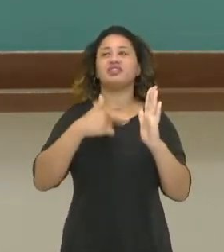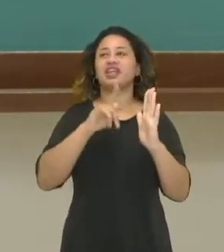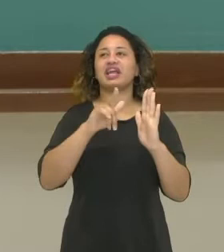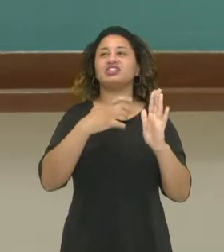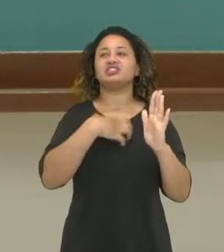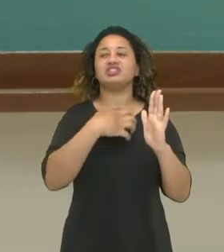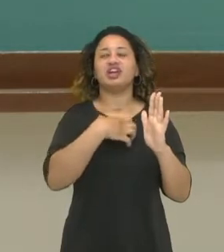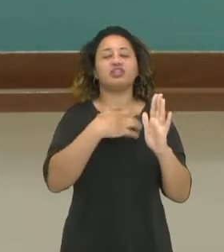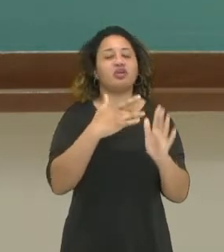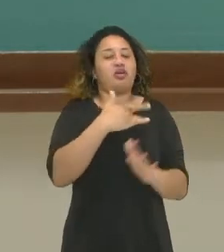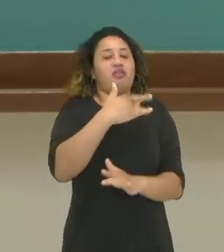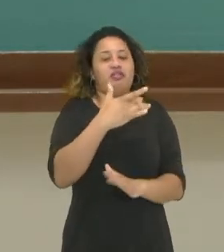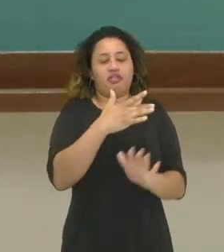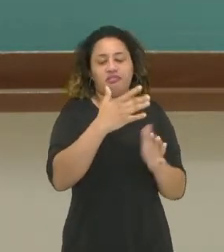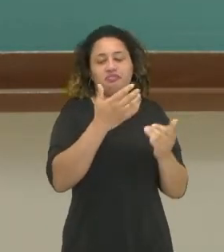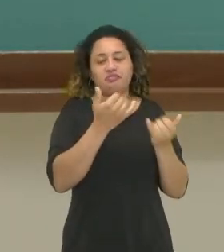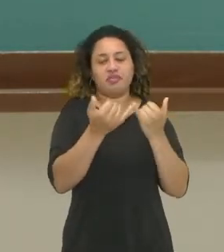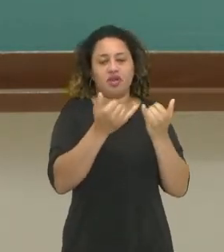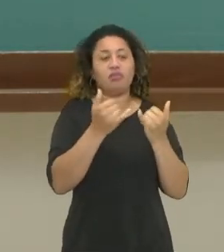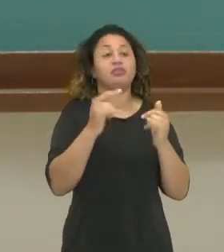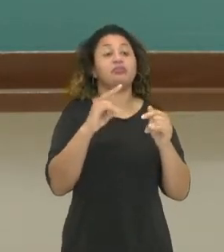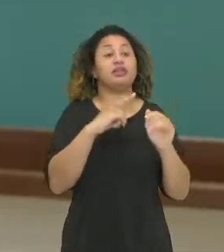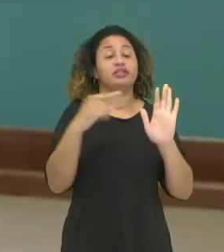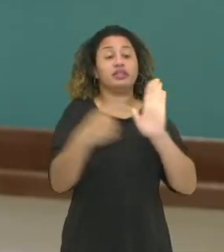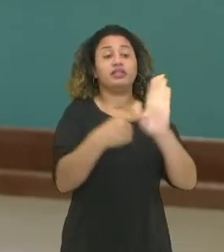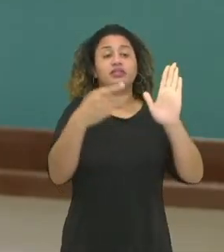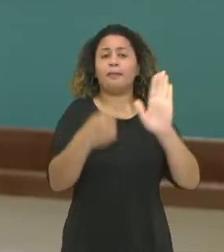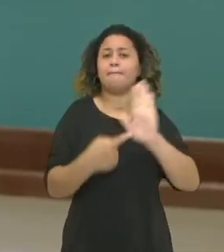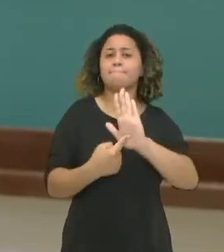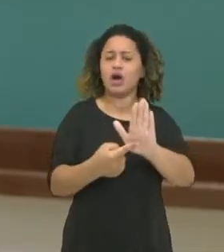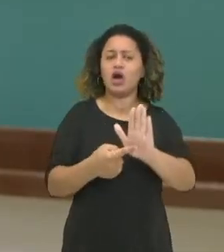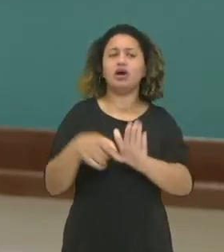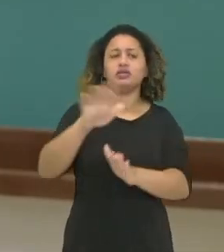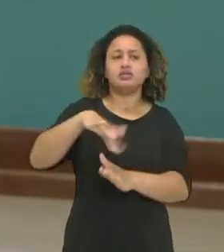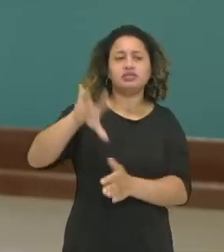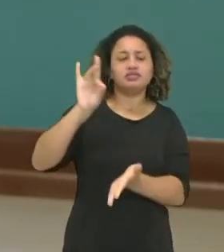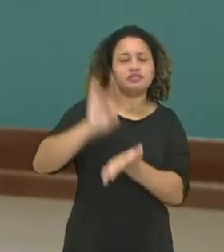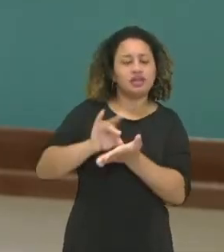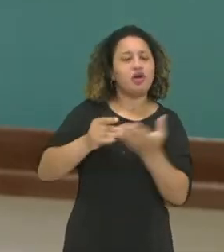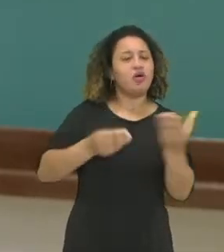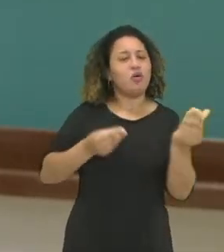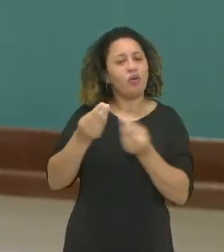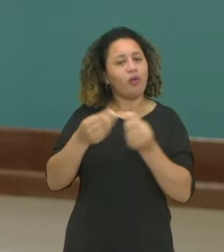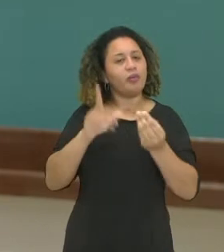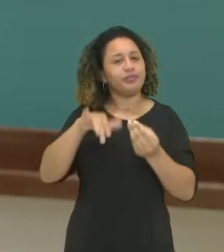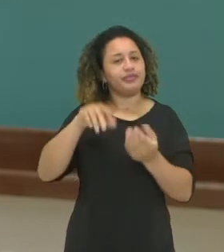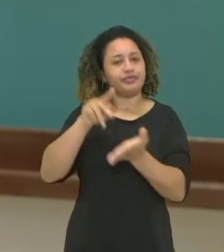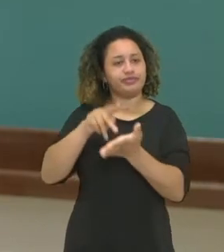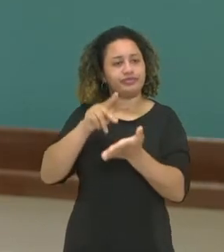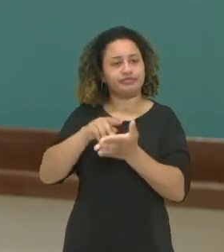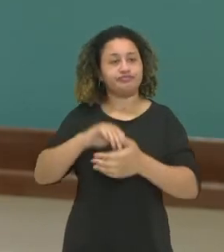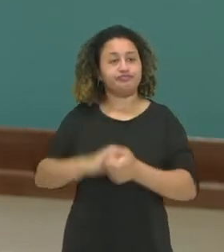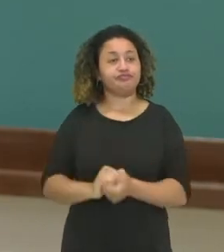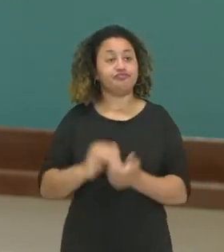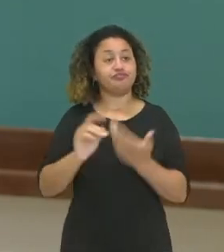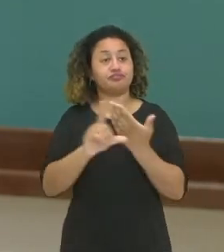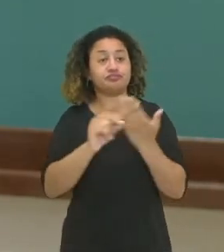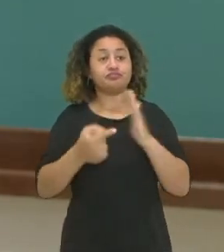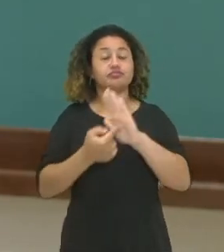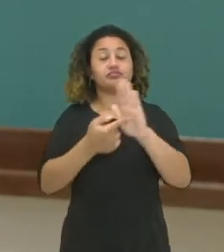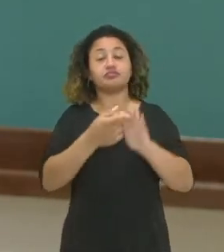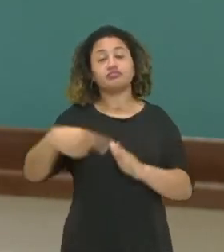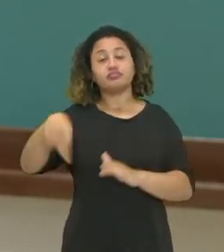açúcar. Tem sim denúncia, mostram a realidade como ela realmente é. Sobre o autor, te apresento